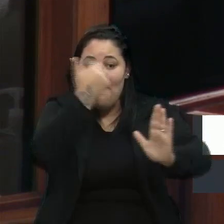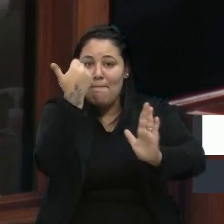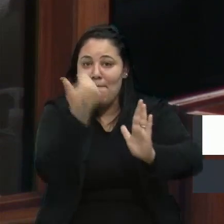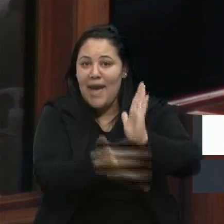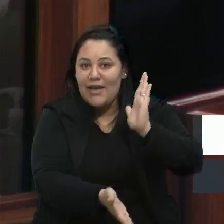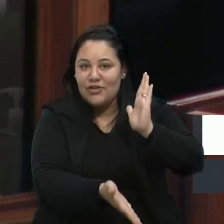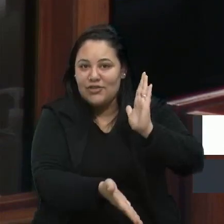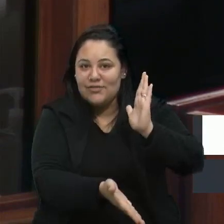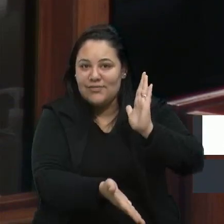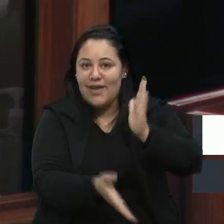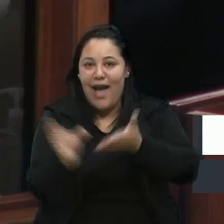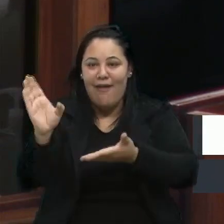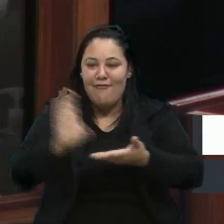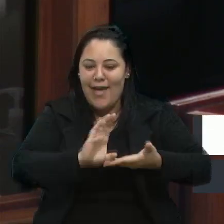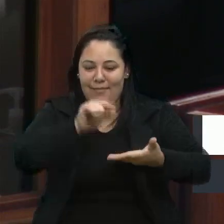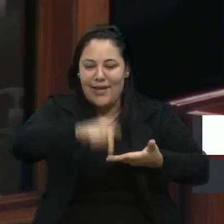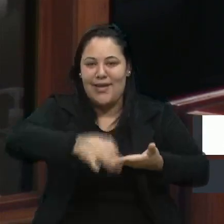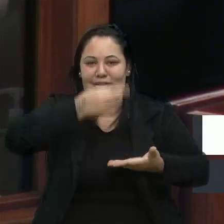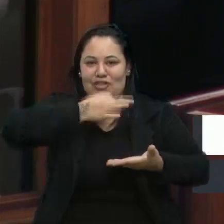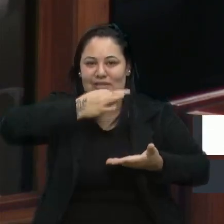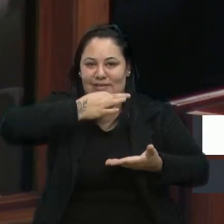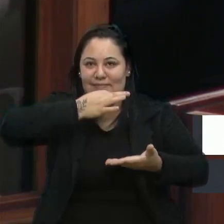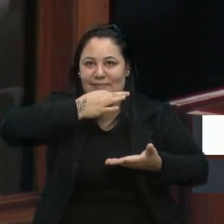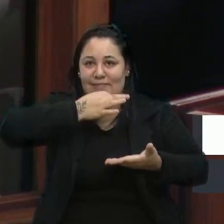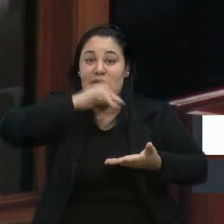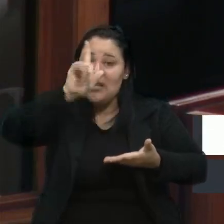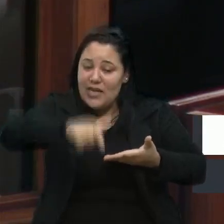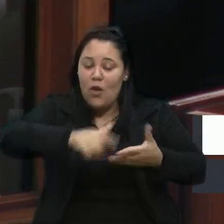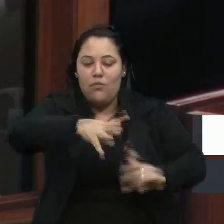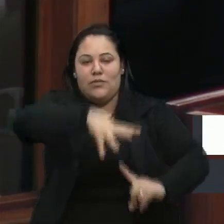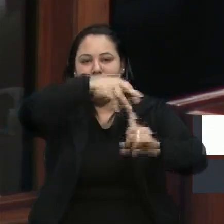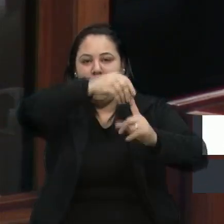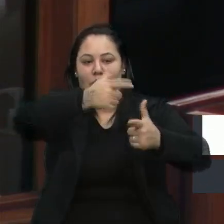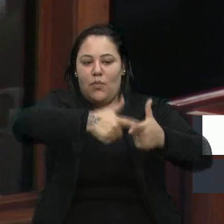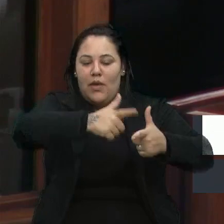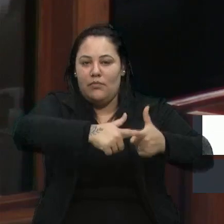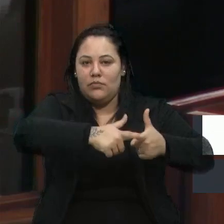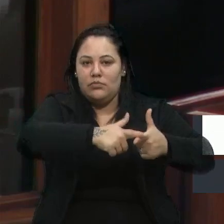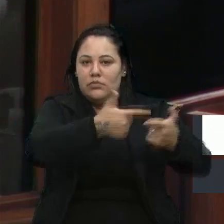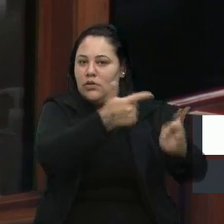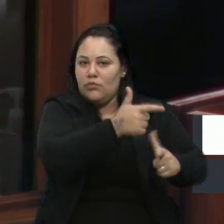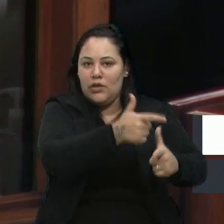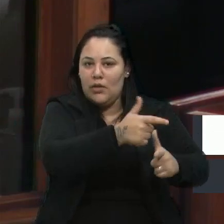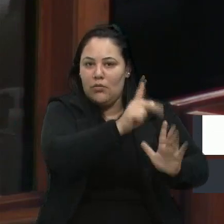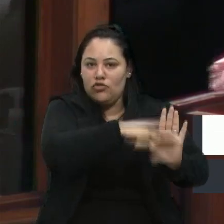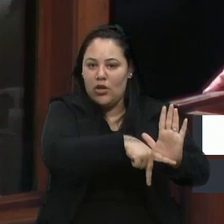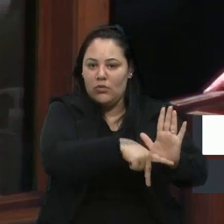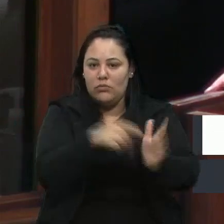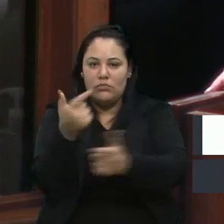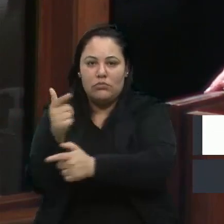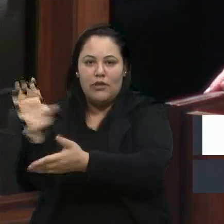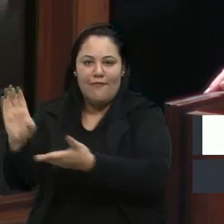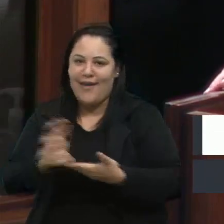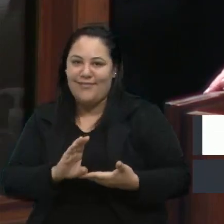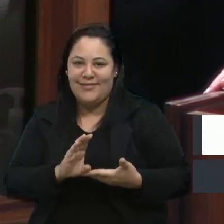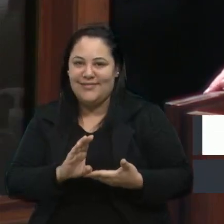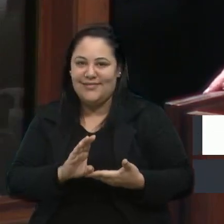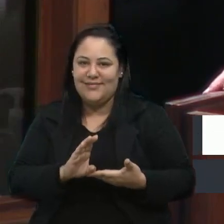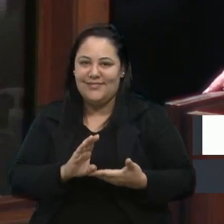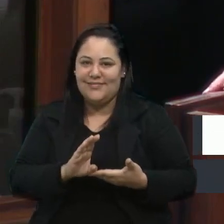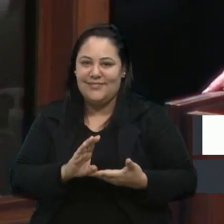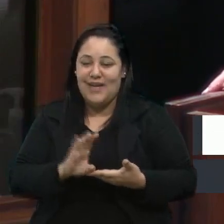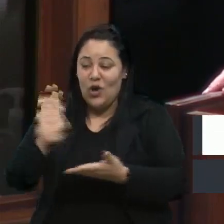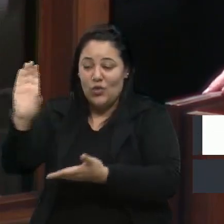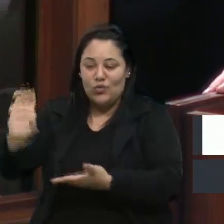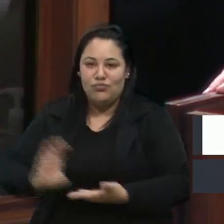muitas verbas a Caxias do Sul. E esse é o grande problema. Sem projeto, sem verba. O dinheiro não vem sem ter um projeto para